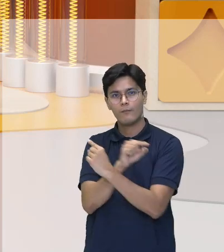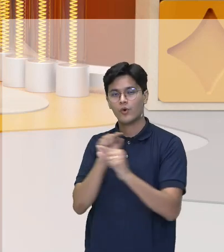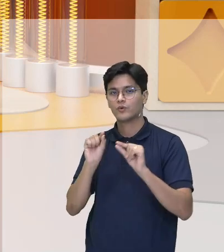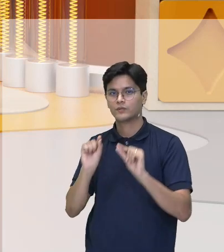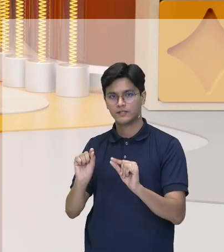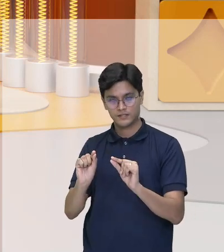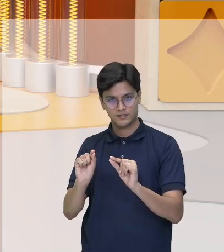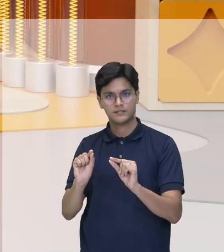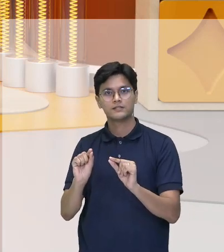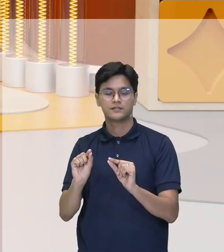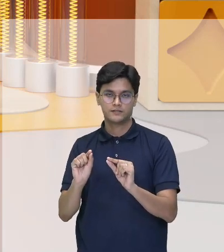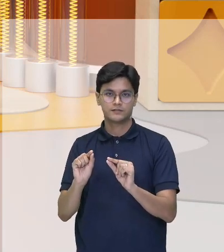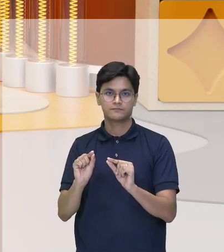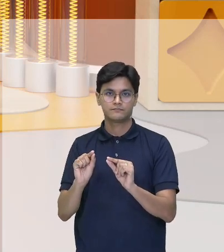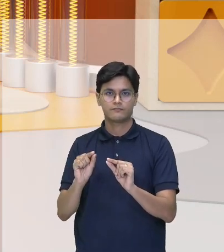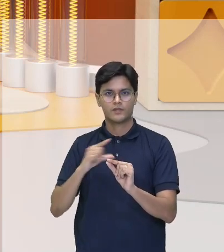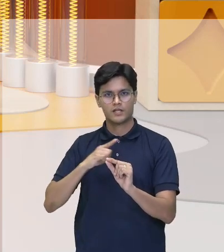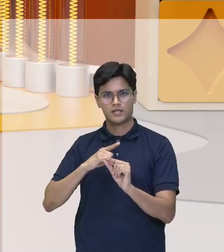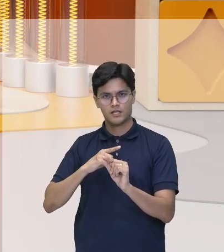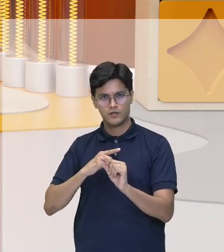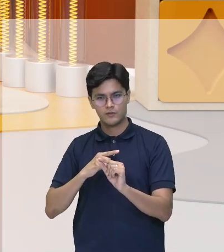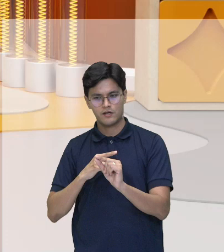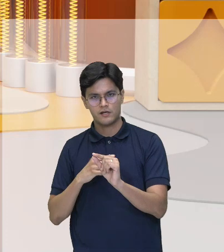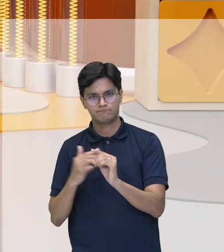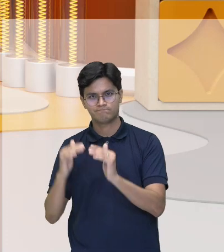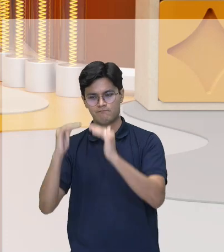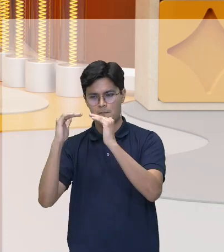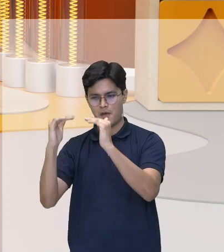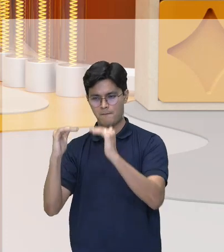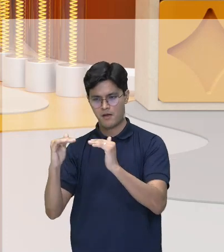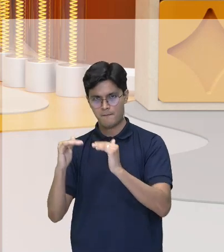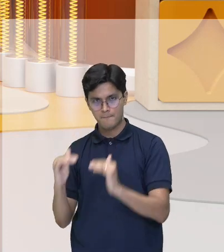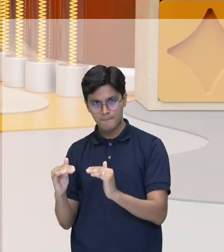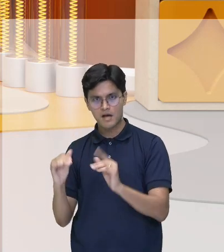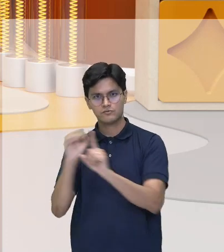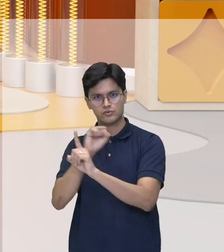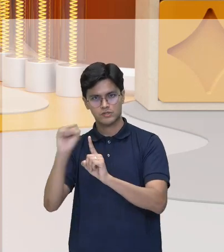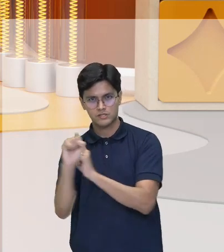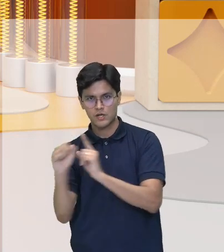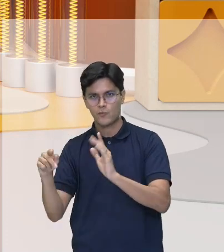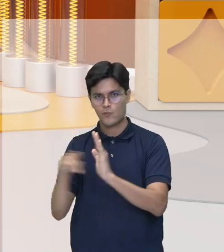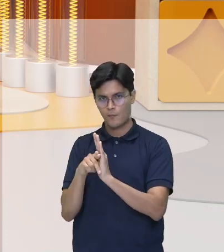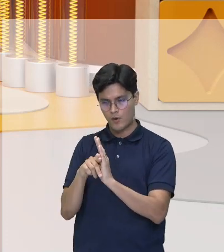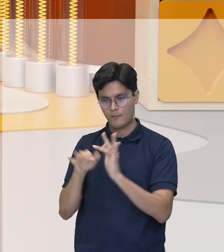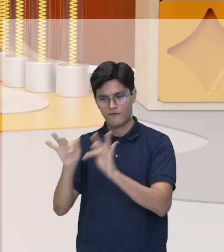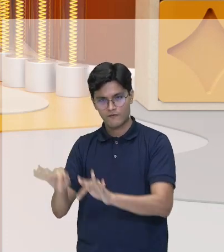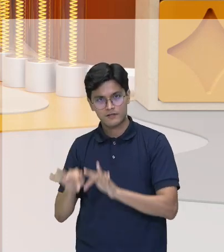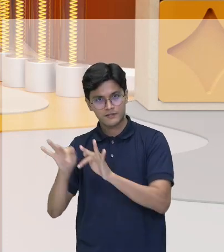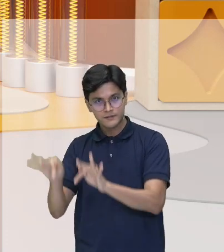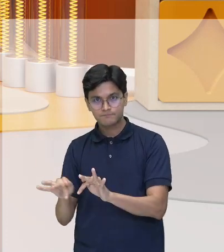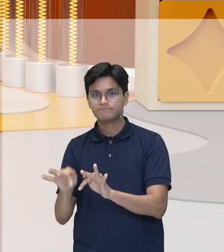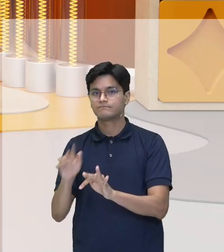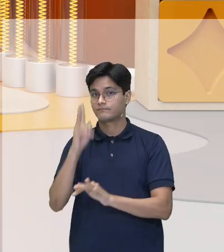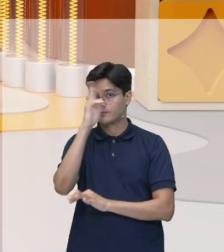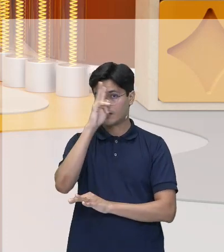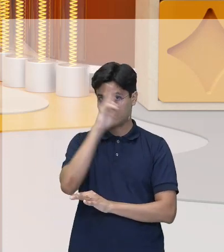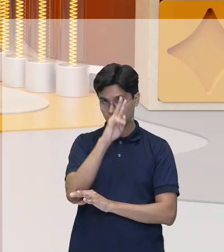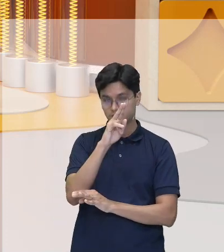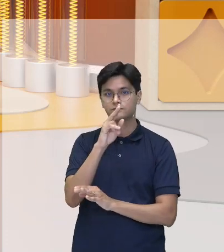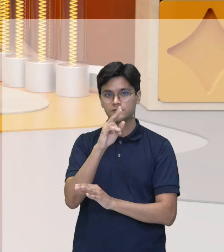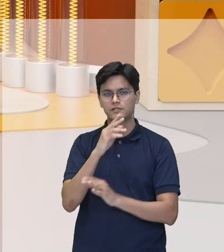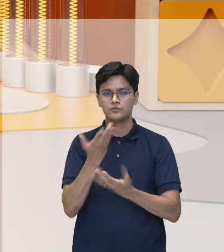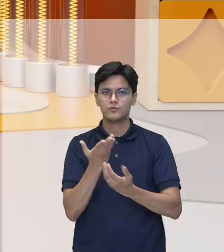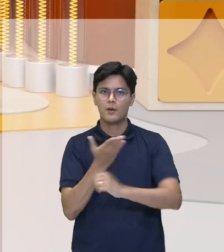conceito de modernidade na história. Esse conceito na história, ele refere-se a um período